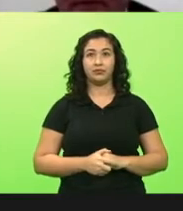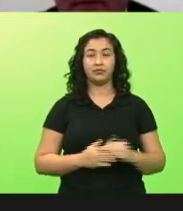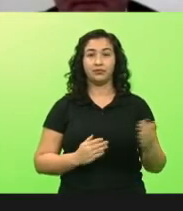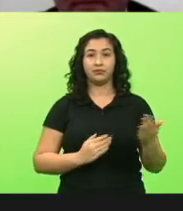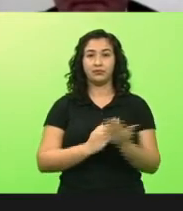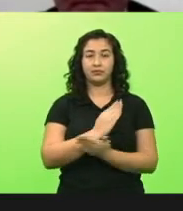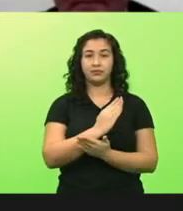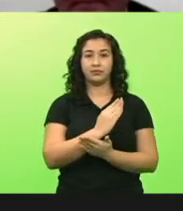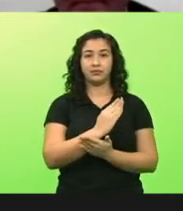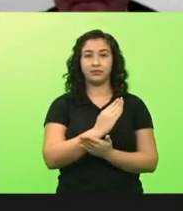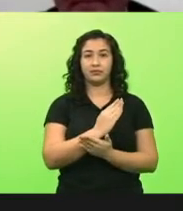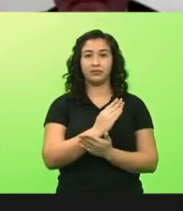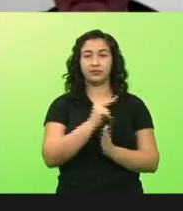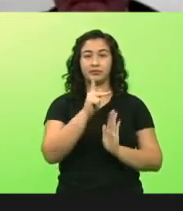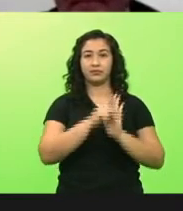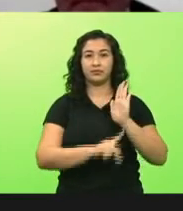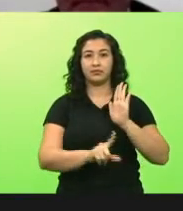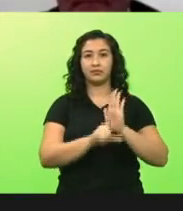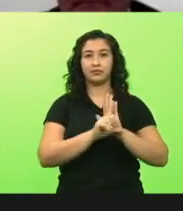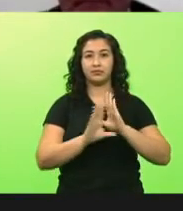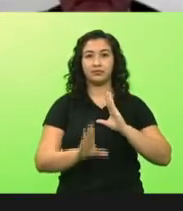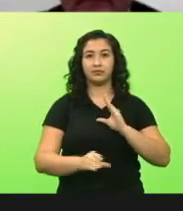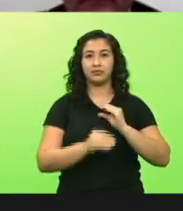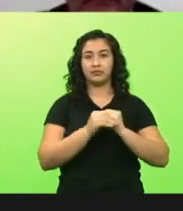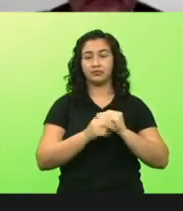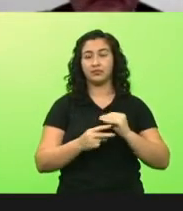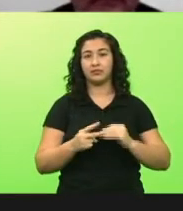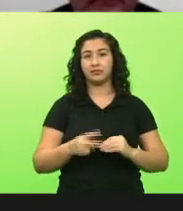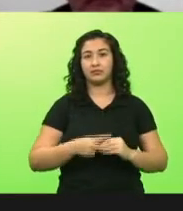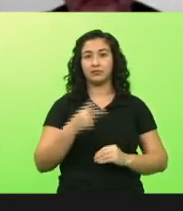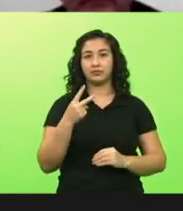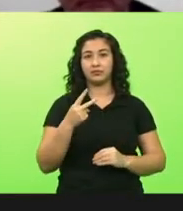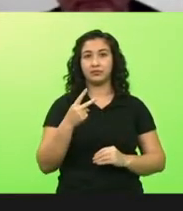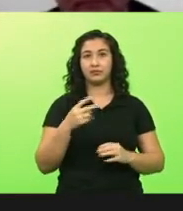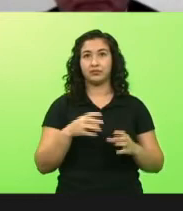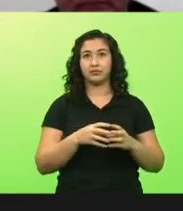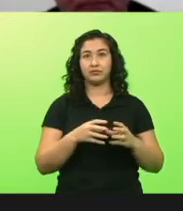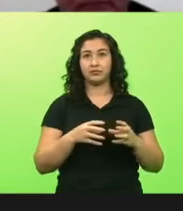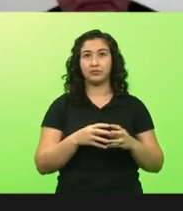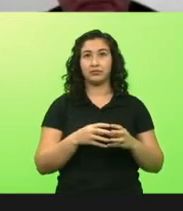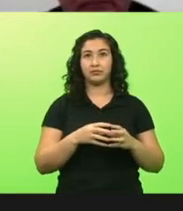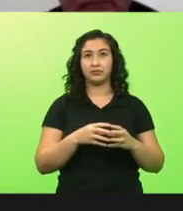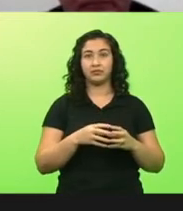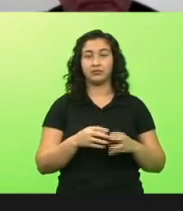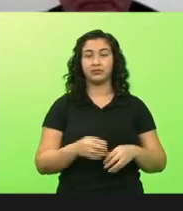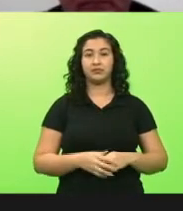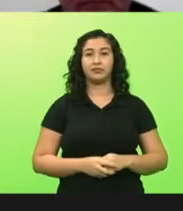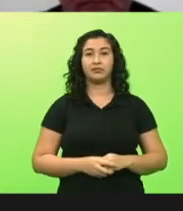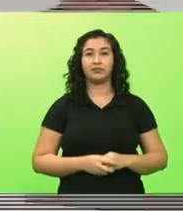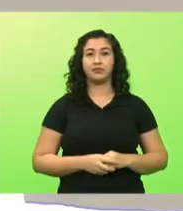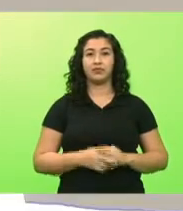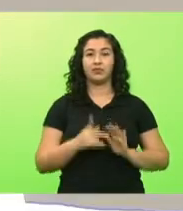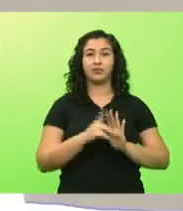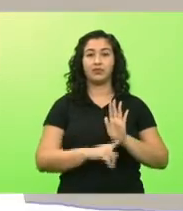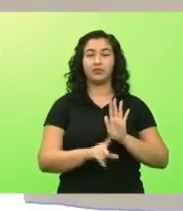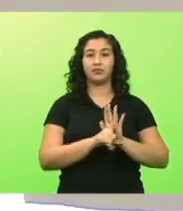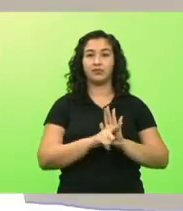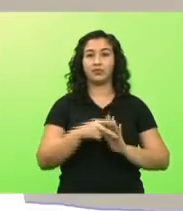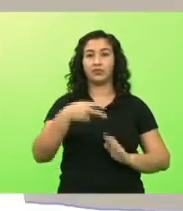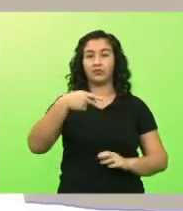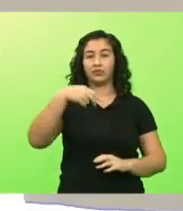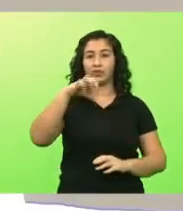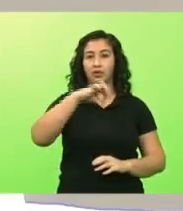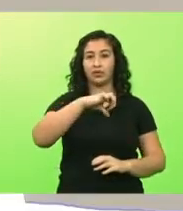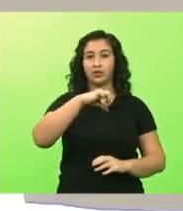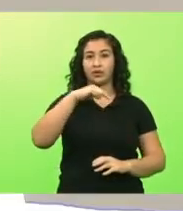Aprovado o projeto de lei complementar em segundo turno. Discussão e votação em turno único do projeto de lei